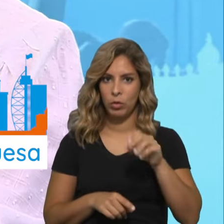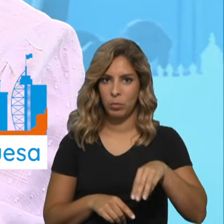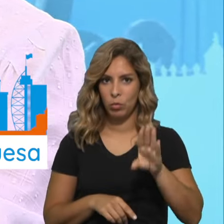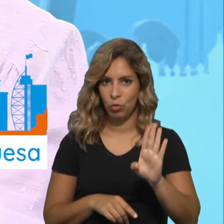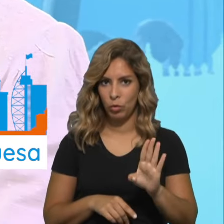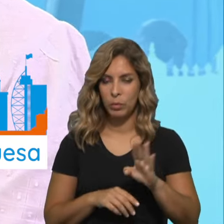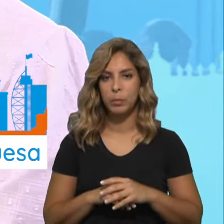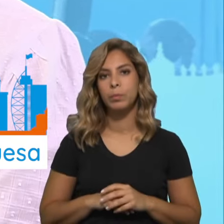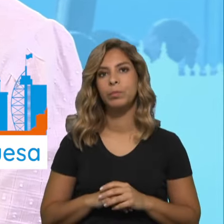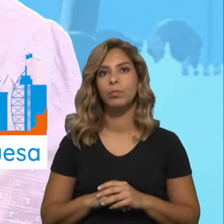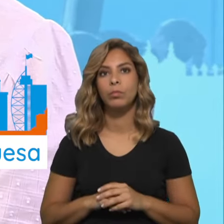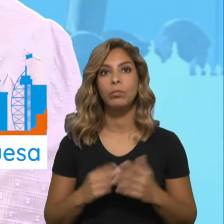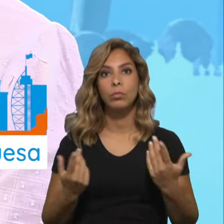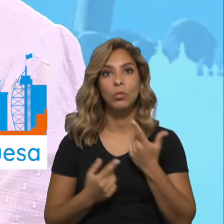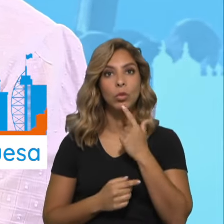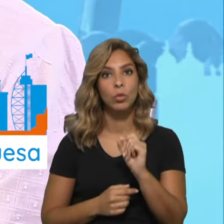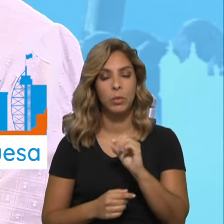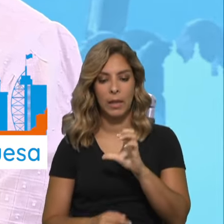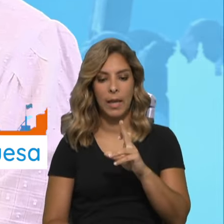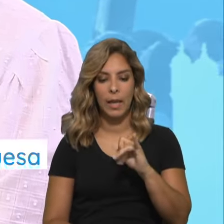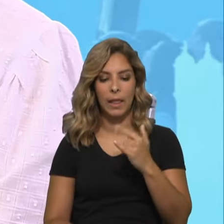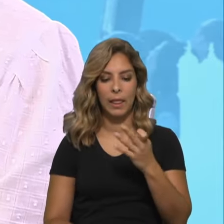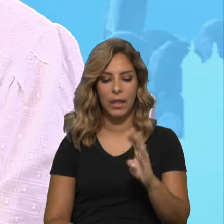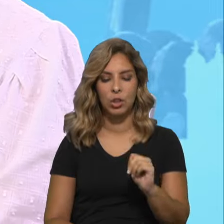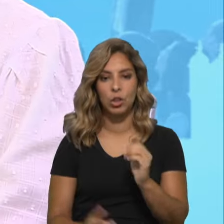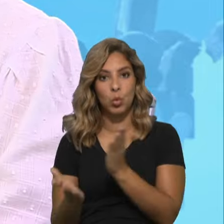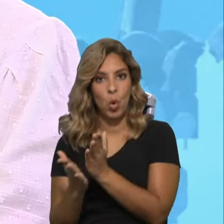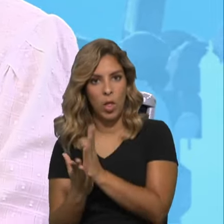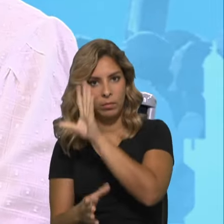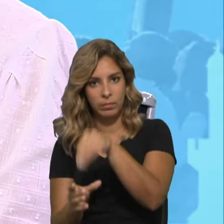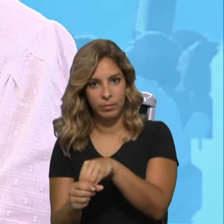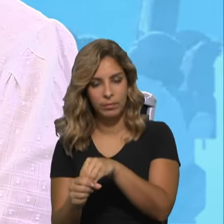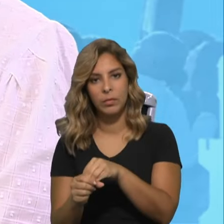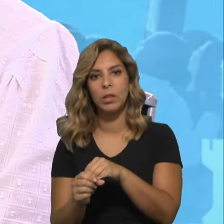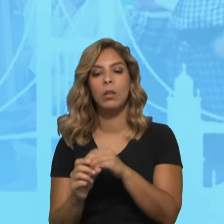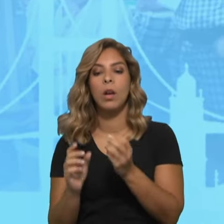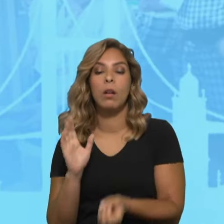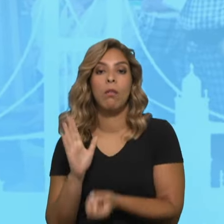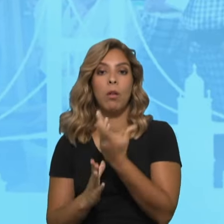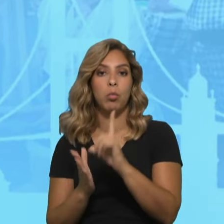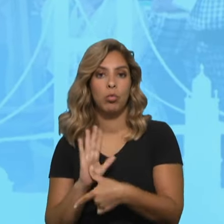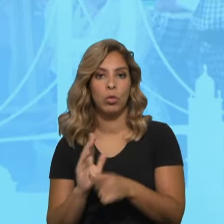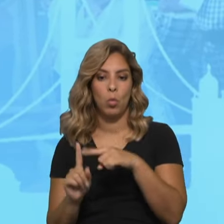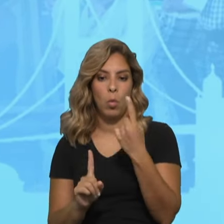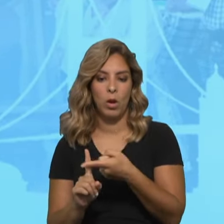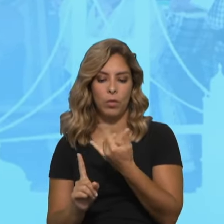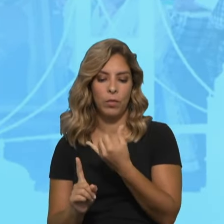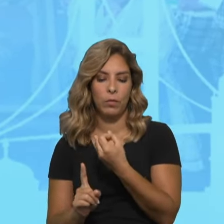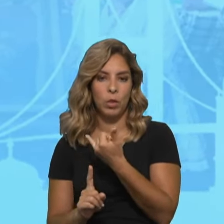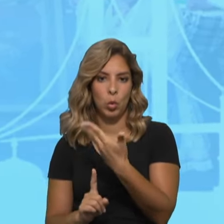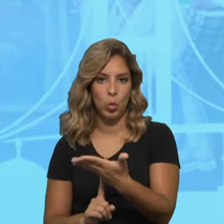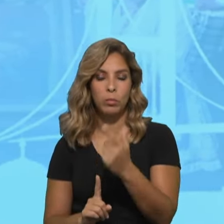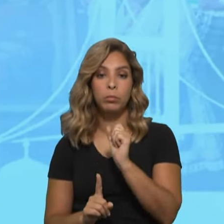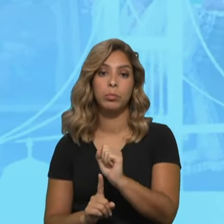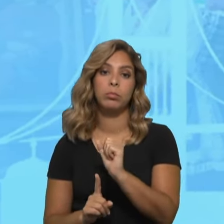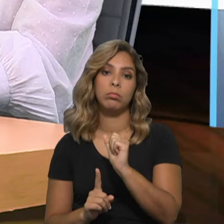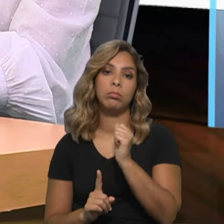criou um projeto ao qual chamamos Caritas na escola eh que criamos em 2021 eh para altura de Natal na altura em que temos a campanha